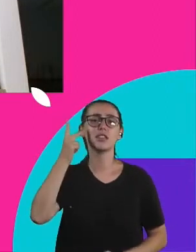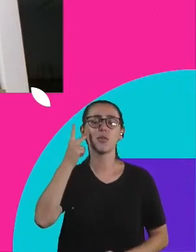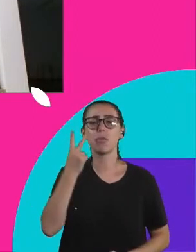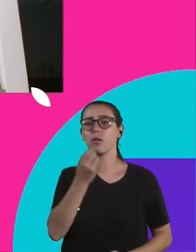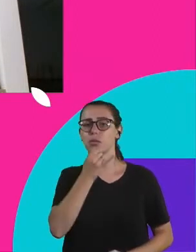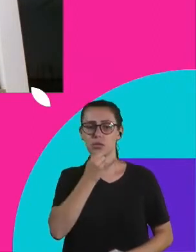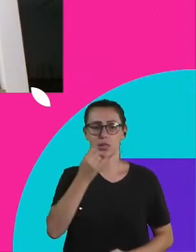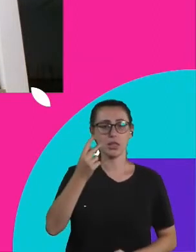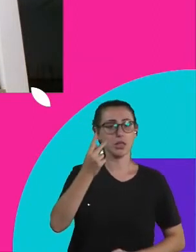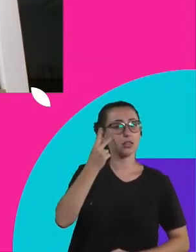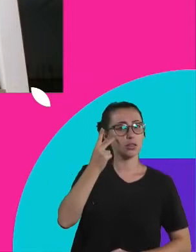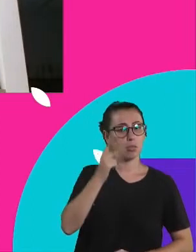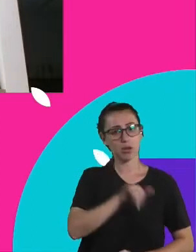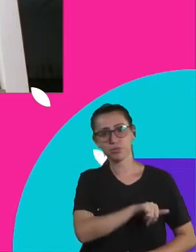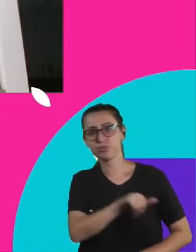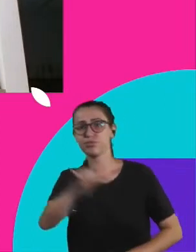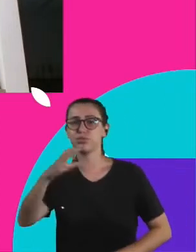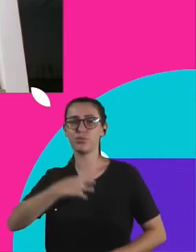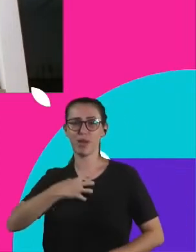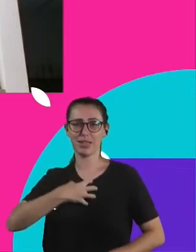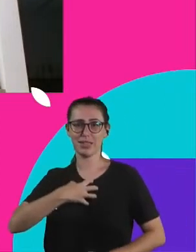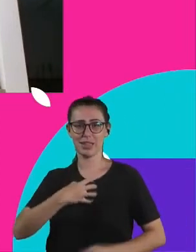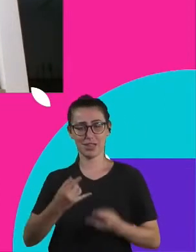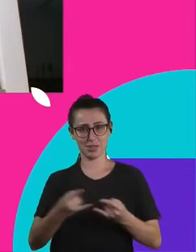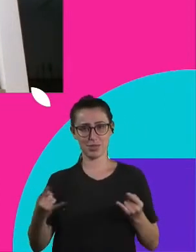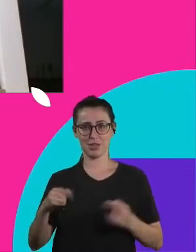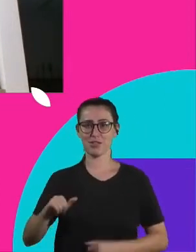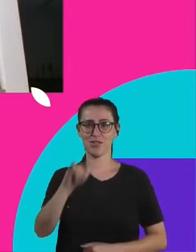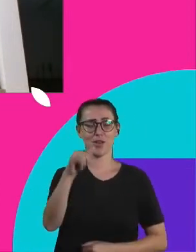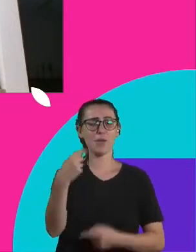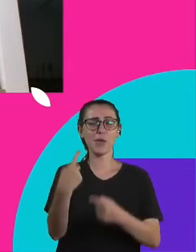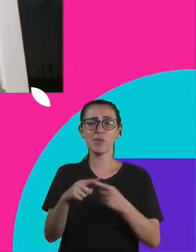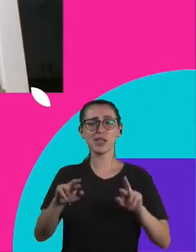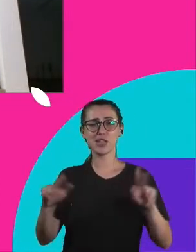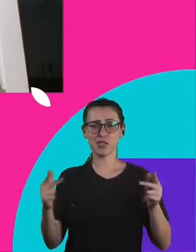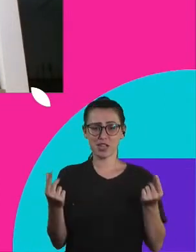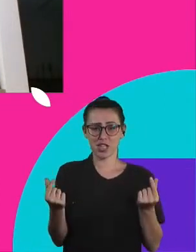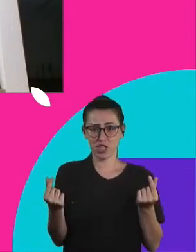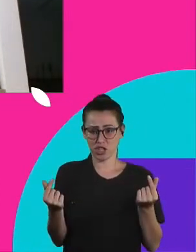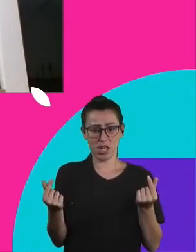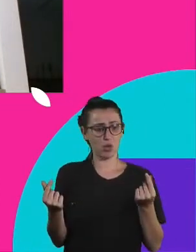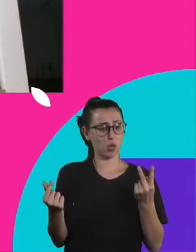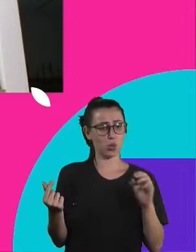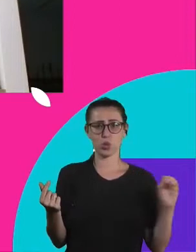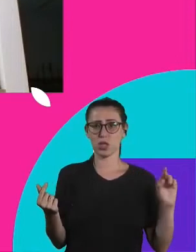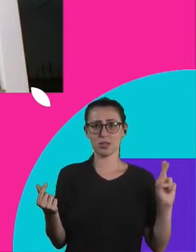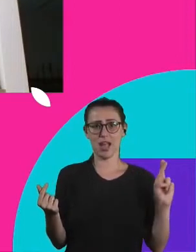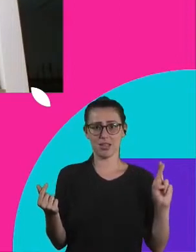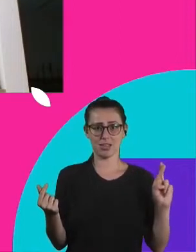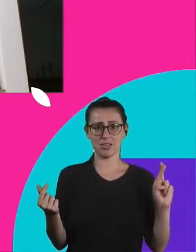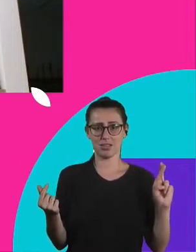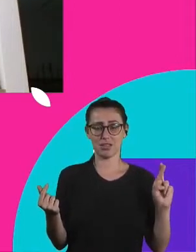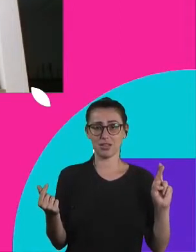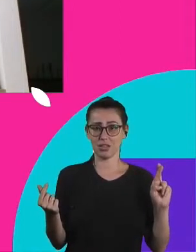Bahia de avião, porque a diferença da passagem era de ônibus para o avião era de R$ 200. Só que esses mesmos R$ 200,